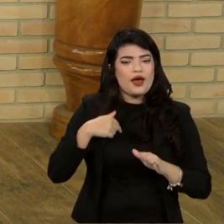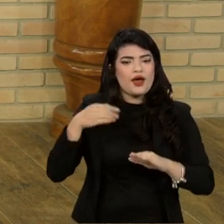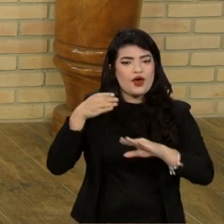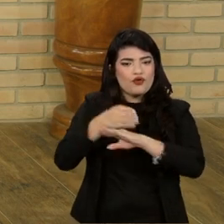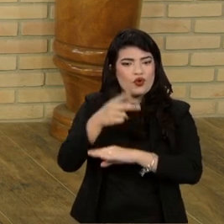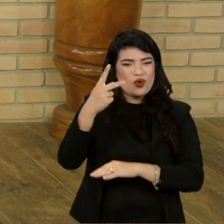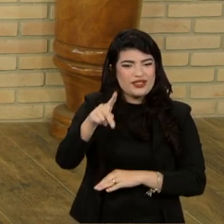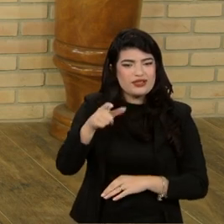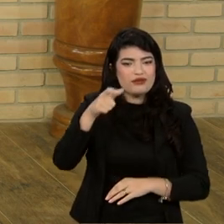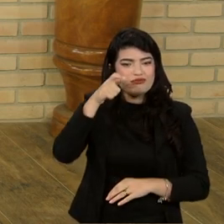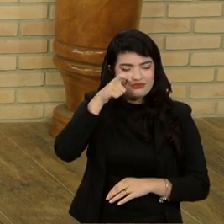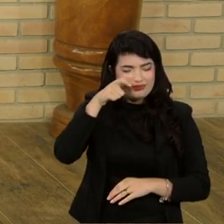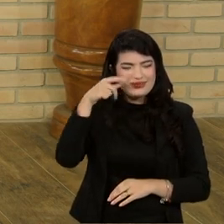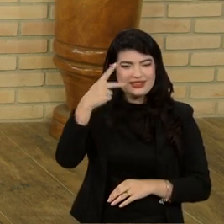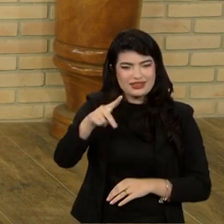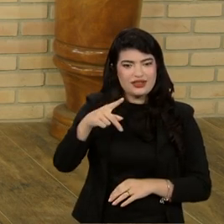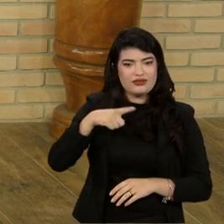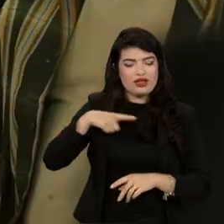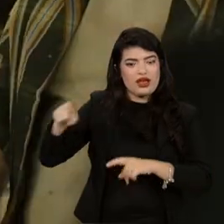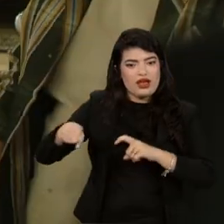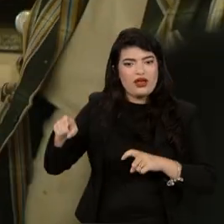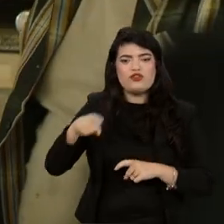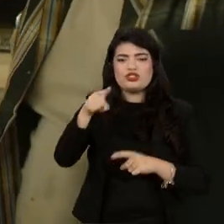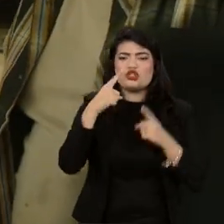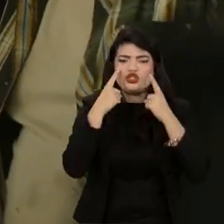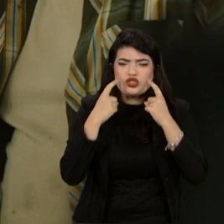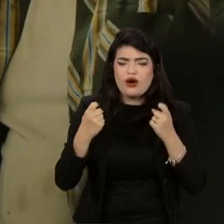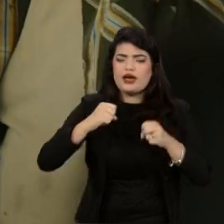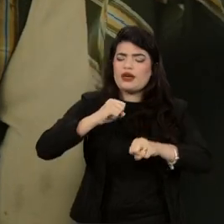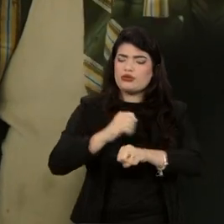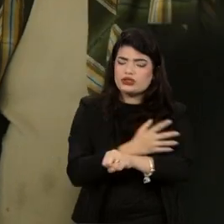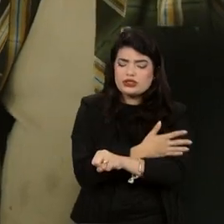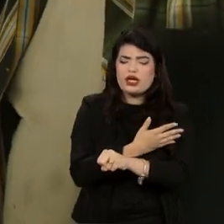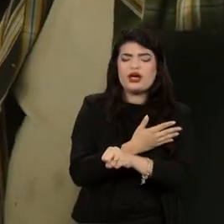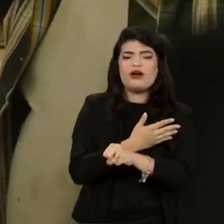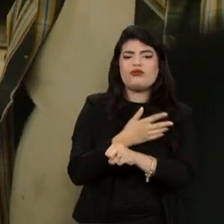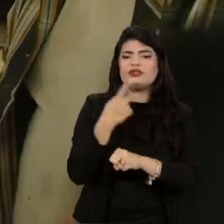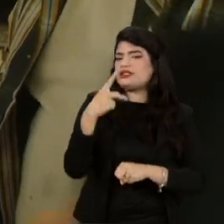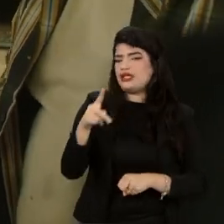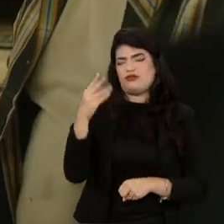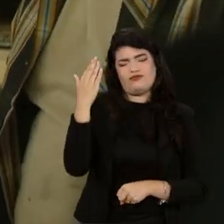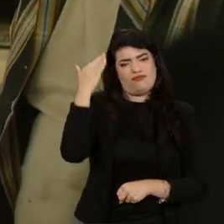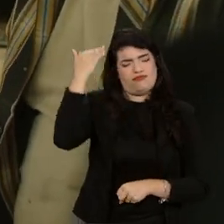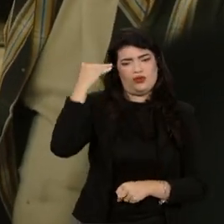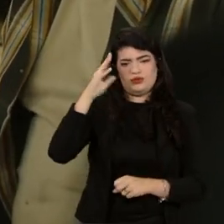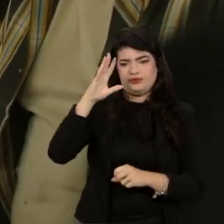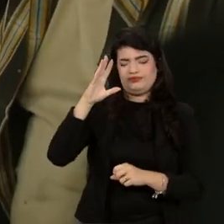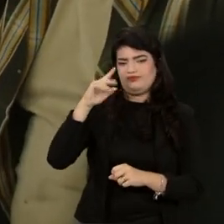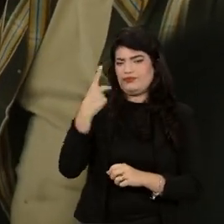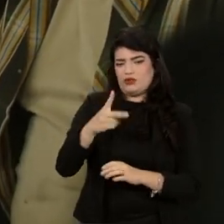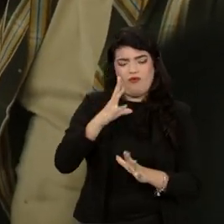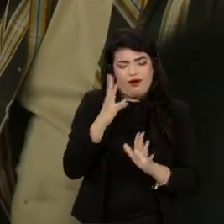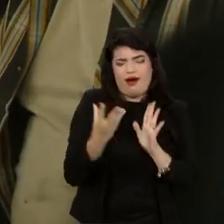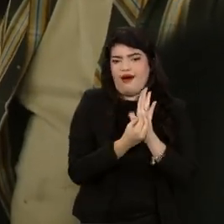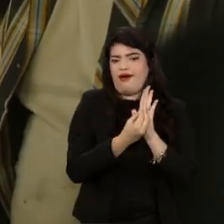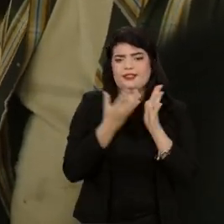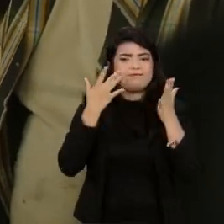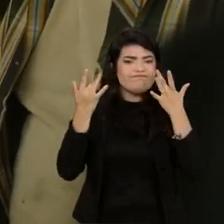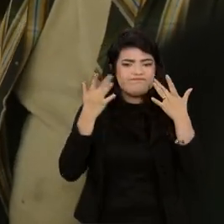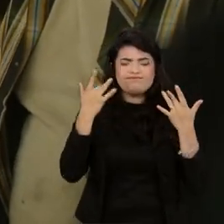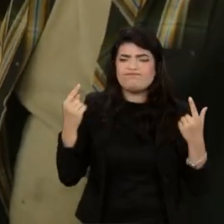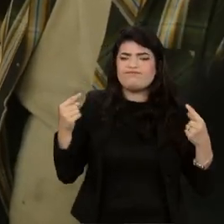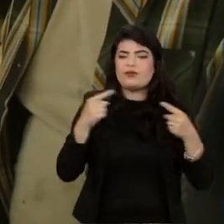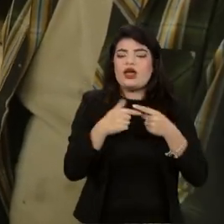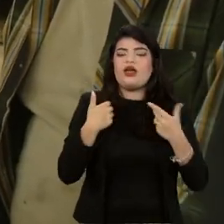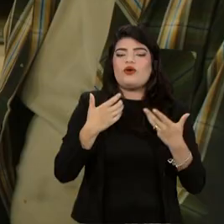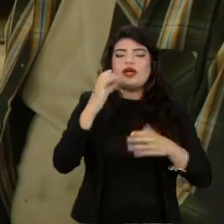lá no Rancho Comanche. Você chora, você interpreta. Você é um artista. Então eu queria que você declamasse uma música agora,